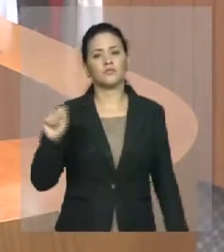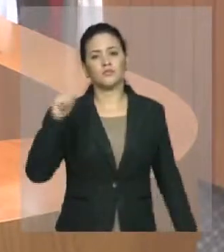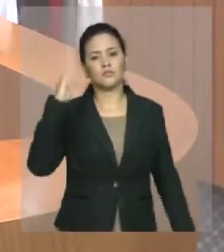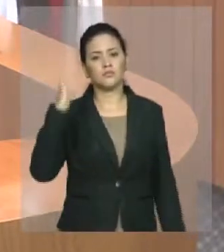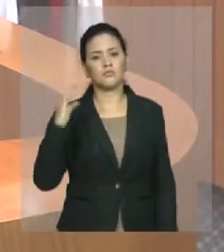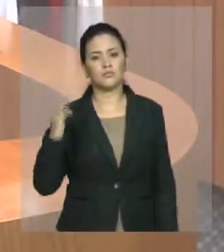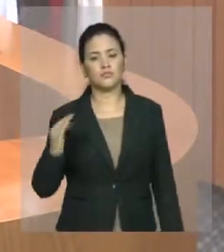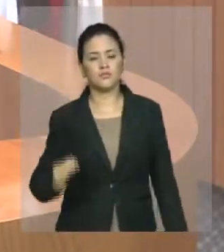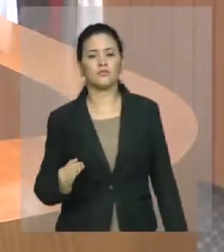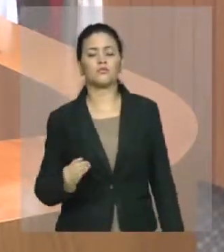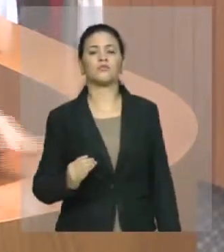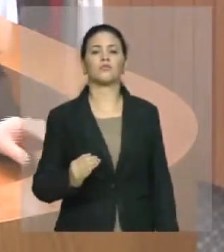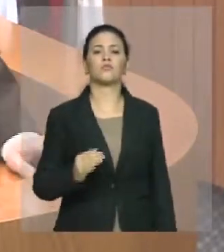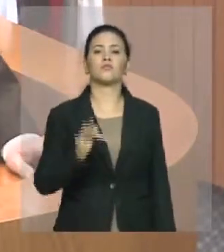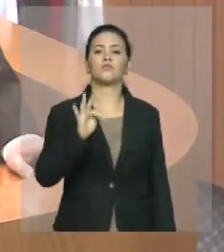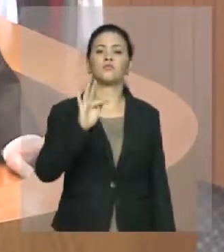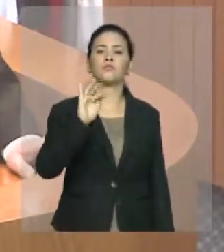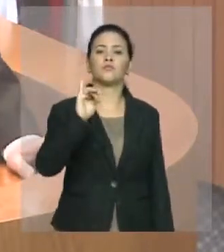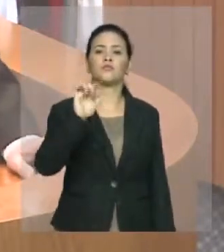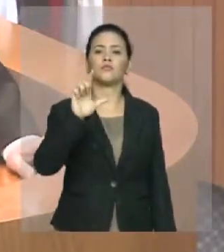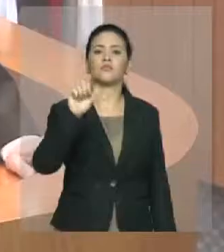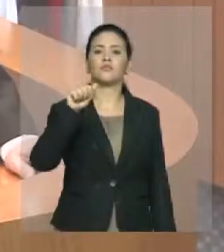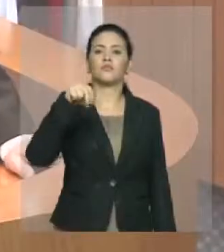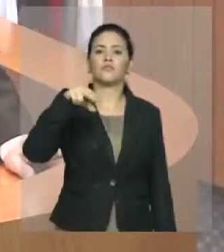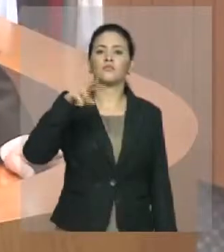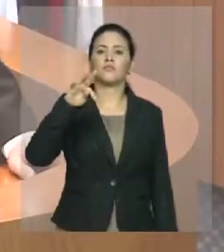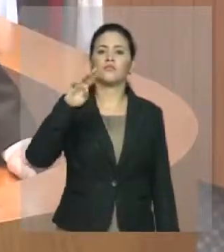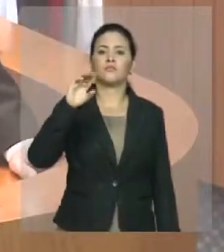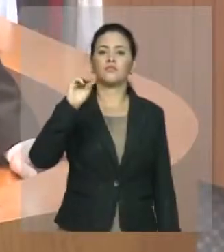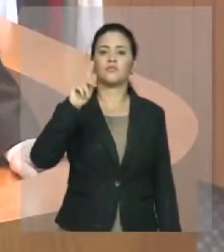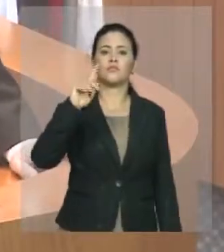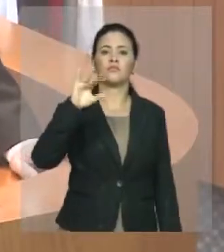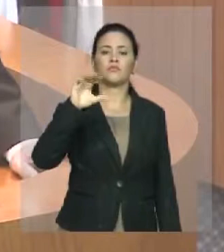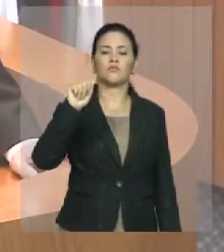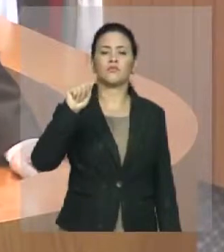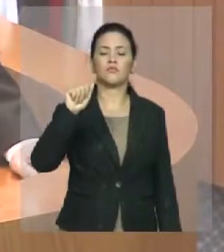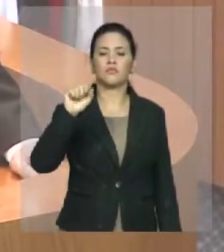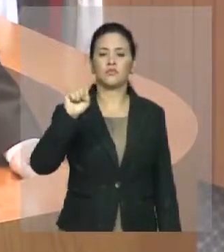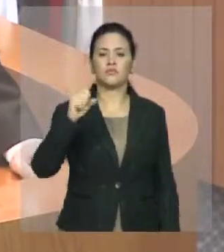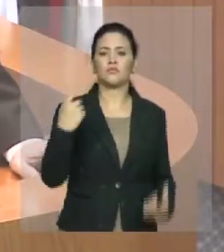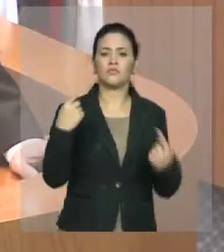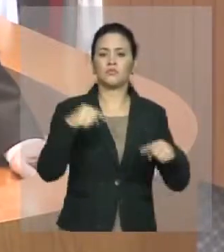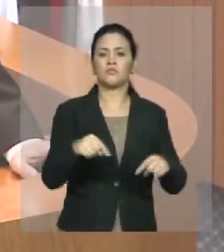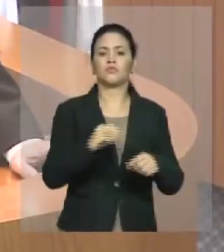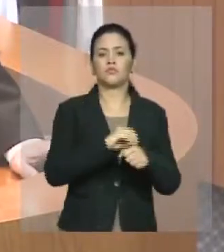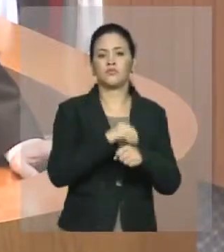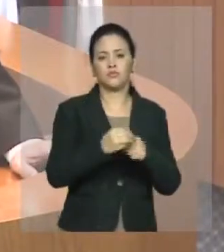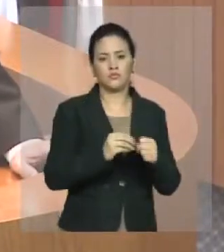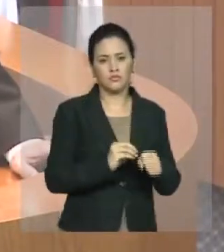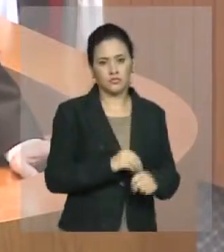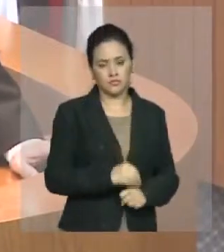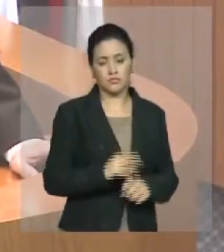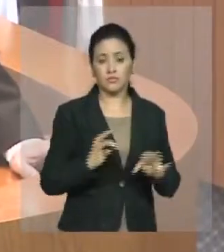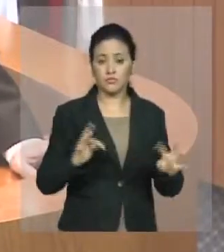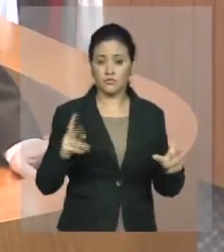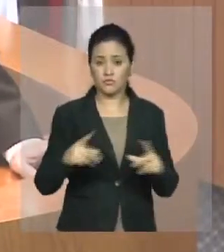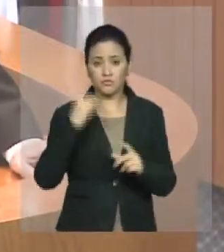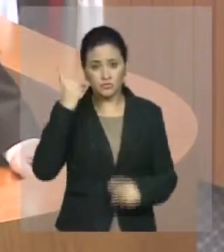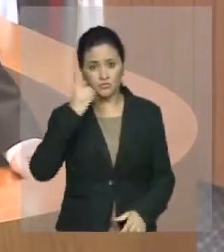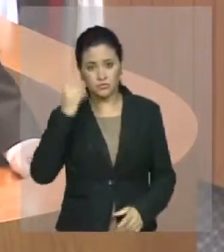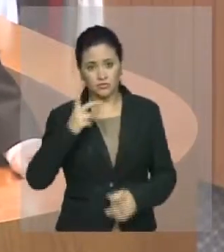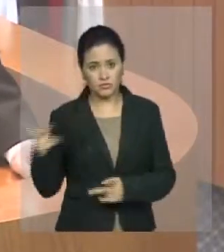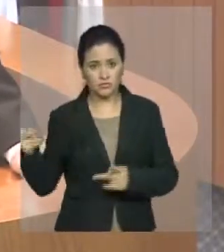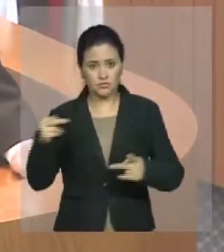de Instituições Filantrópicas no Combate ao Câncer. Portanto, ficam todos os deputados e deputadas convidados para o